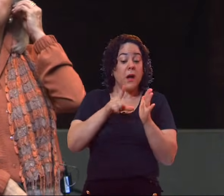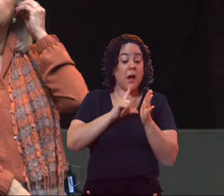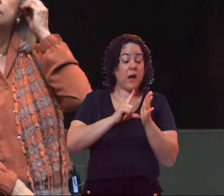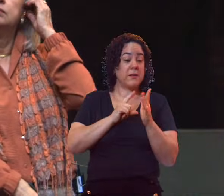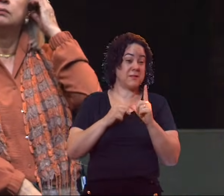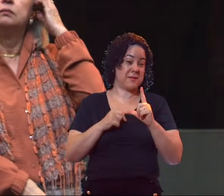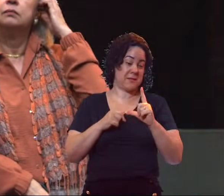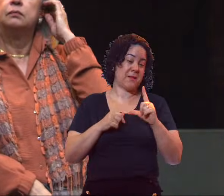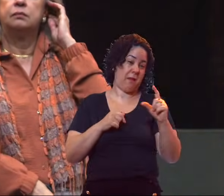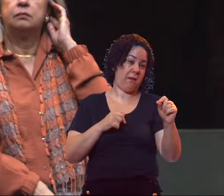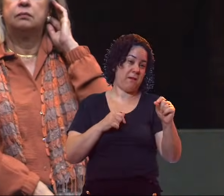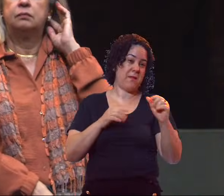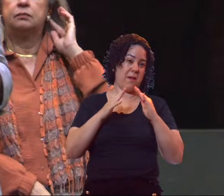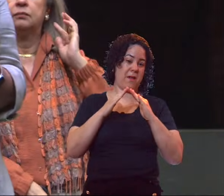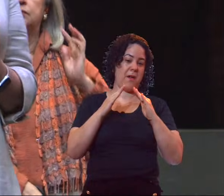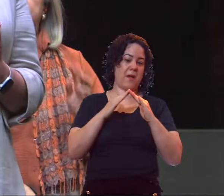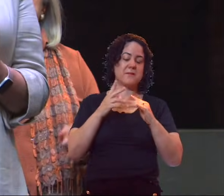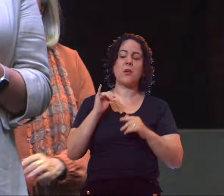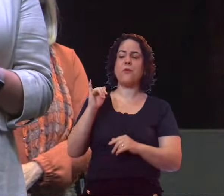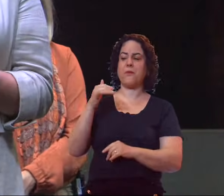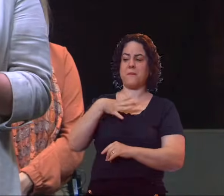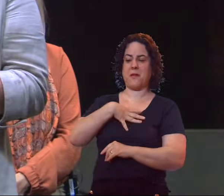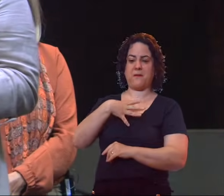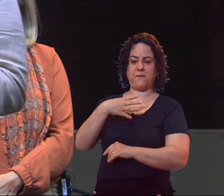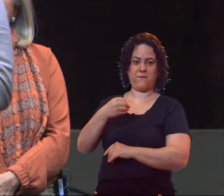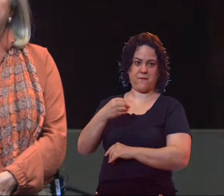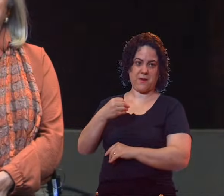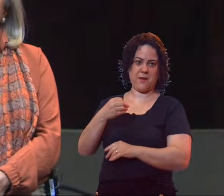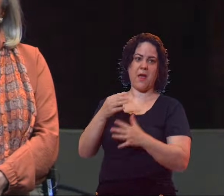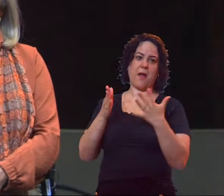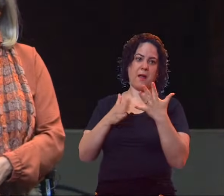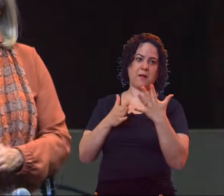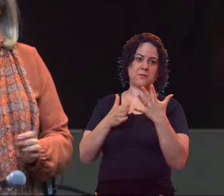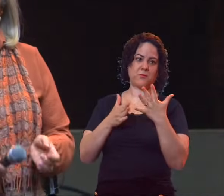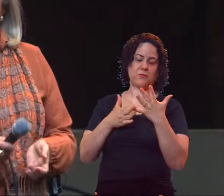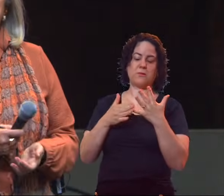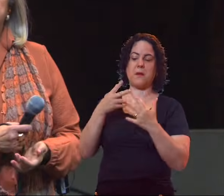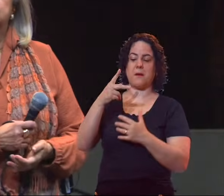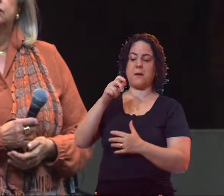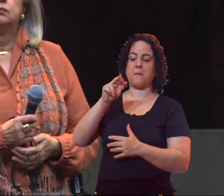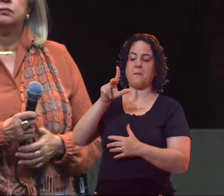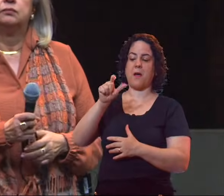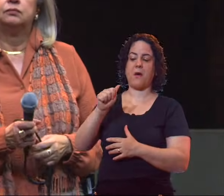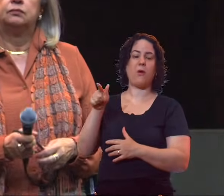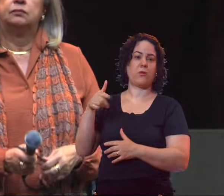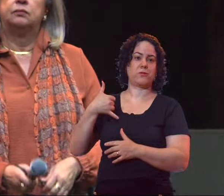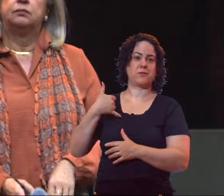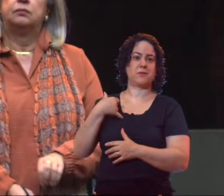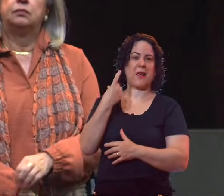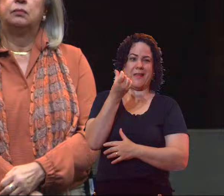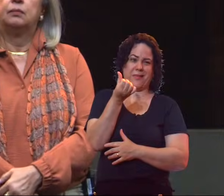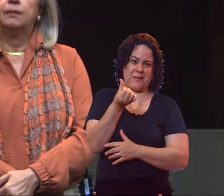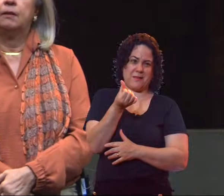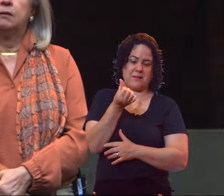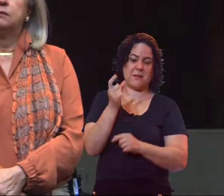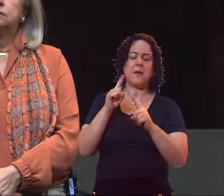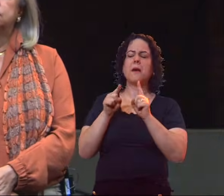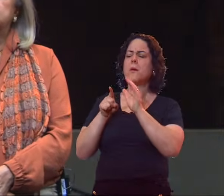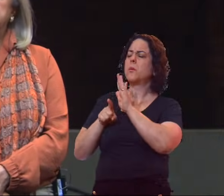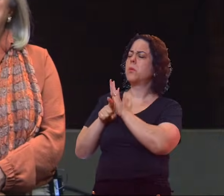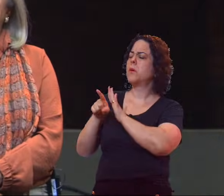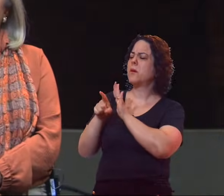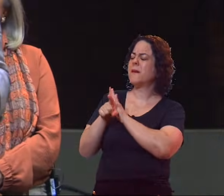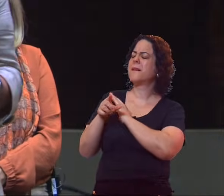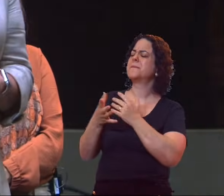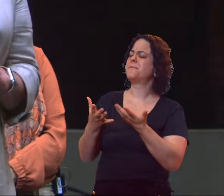de casa, eu falei com a minha filha menor, a Paula. Hoje ela tem 16, mas eu perguntei para